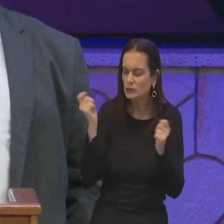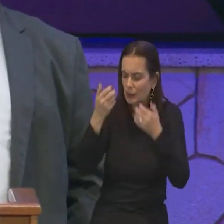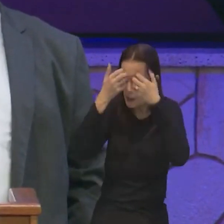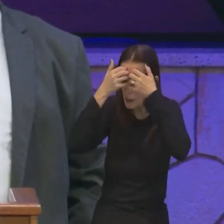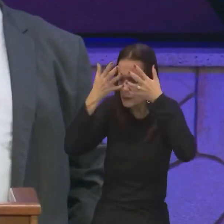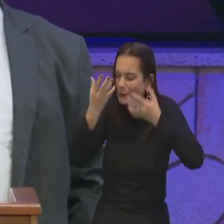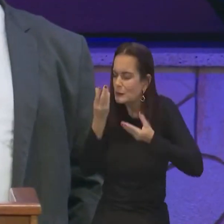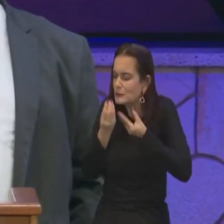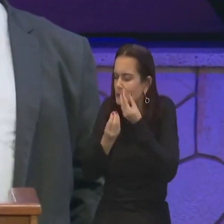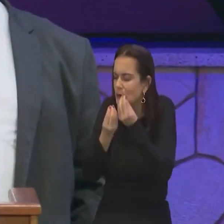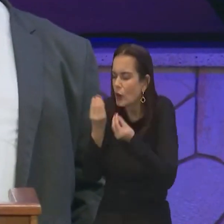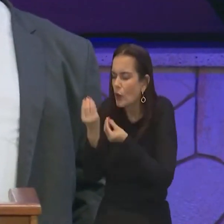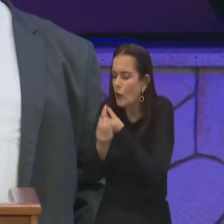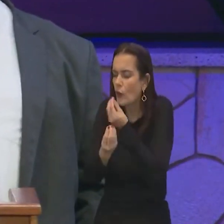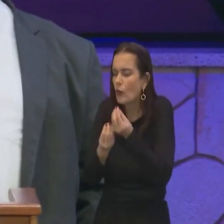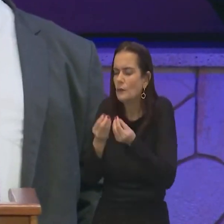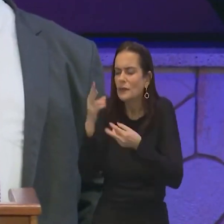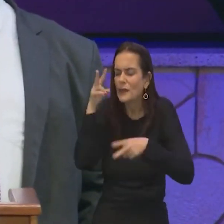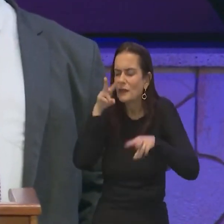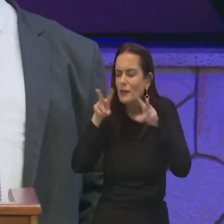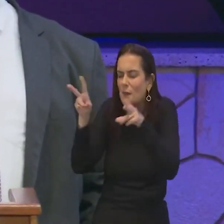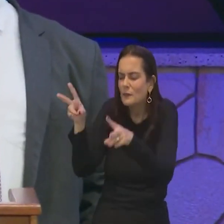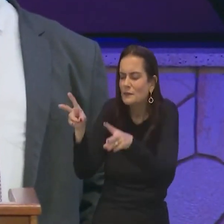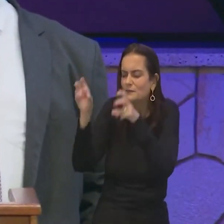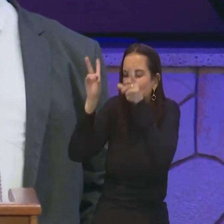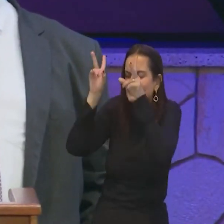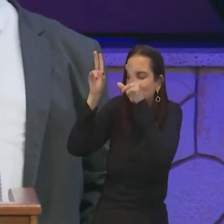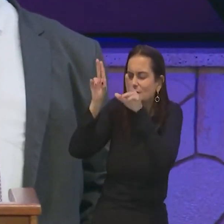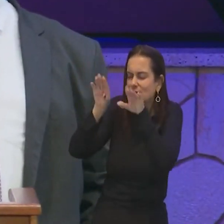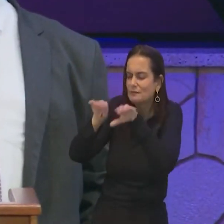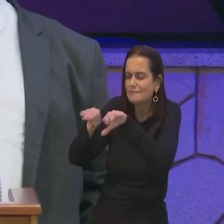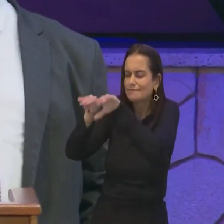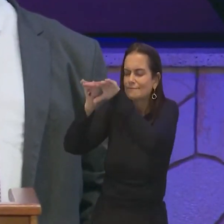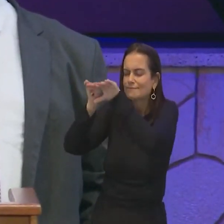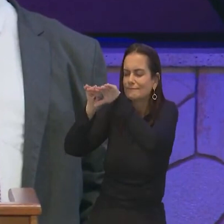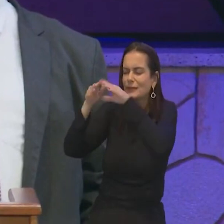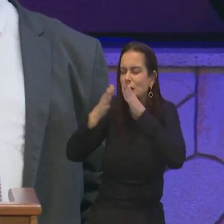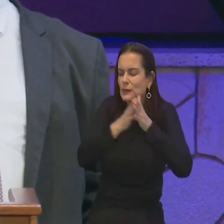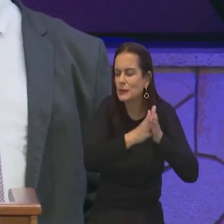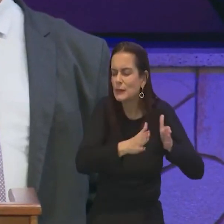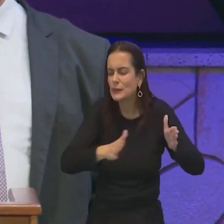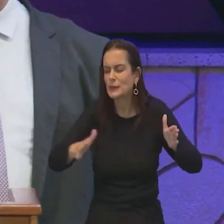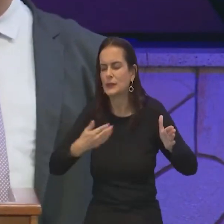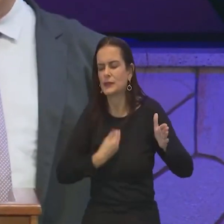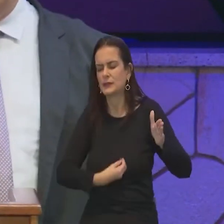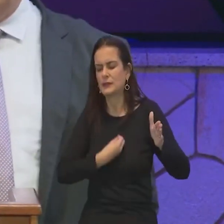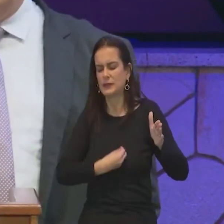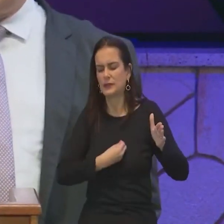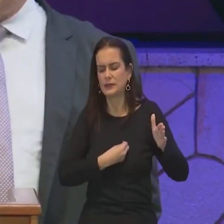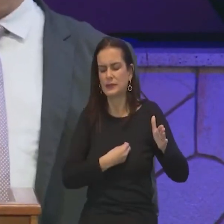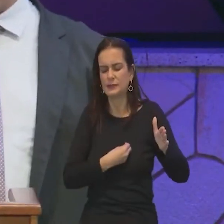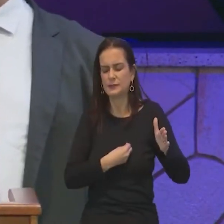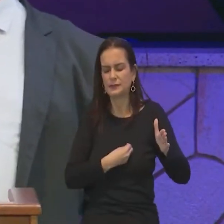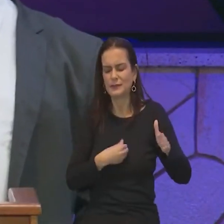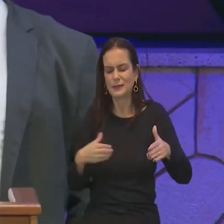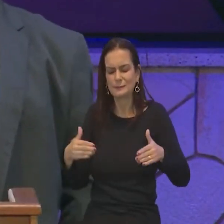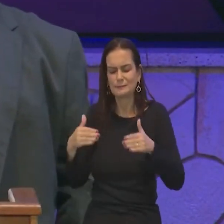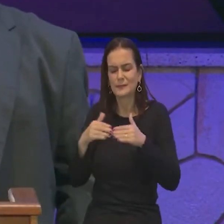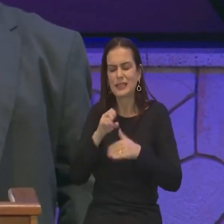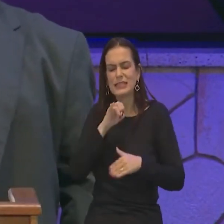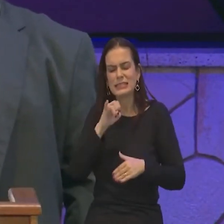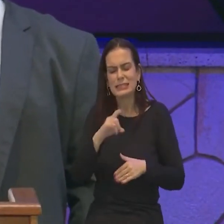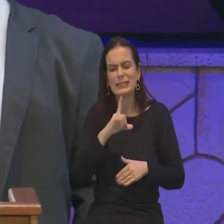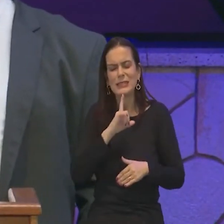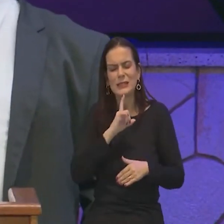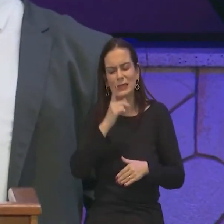hora, Deus, e a visão do Senhor que o Senhor tem dado no decorrer da nossa existência, Senhor. Se há alguém aqui